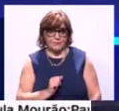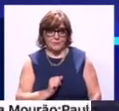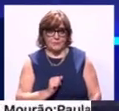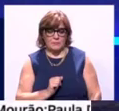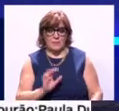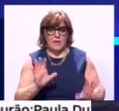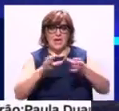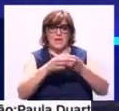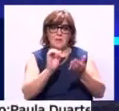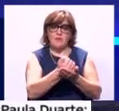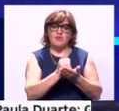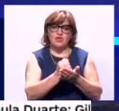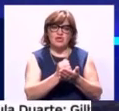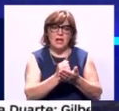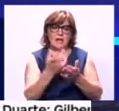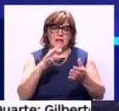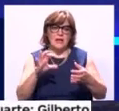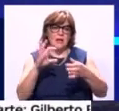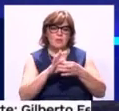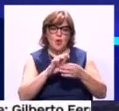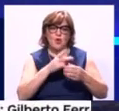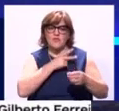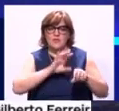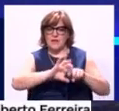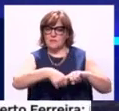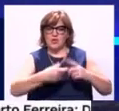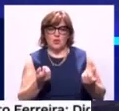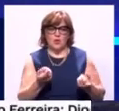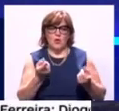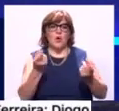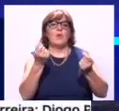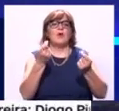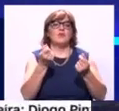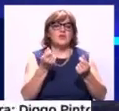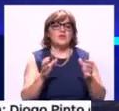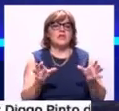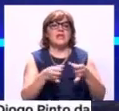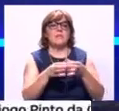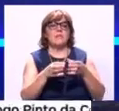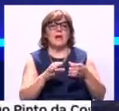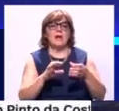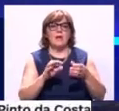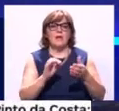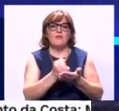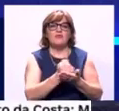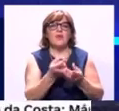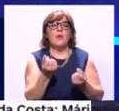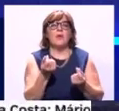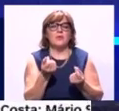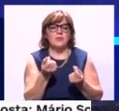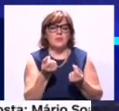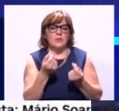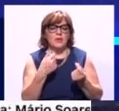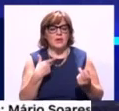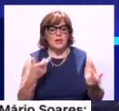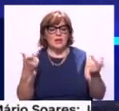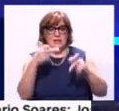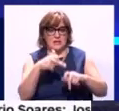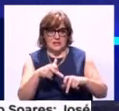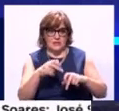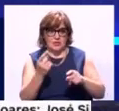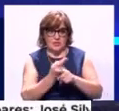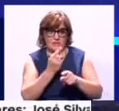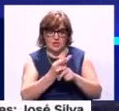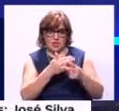a equipa de futsal de Braga, tem uma parceria com a Universidade de Minho. Quanto é que custa uma equipa de futsal? Nós ao trazermos essas